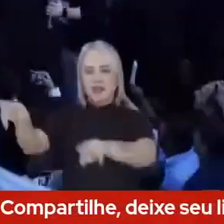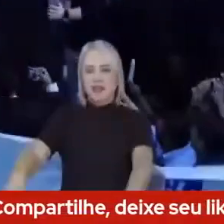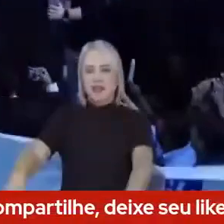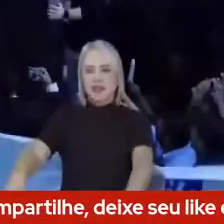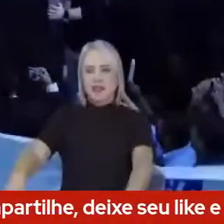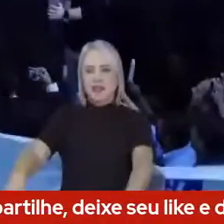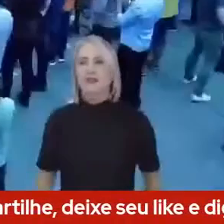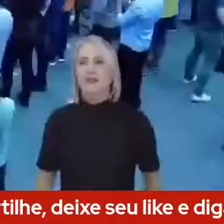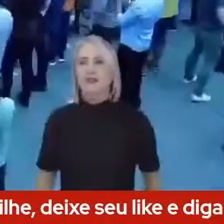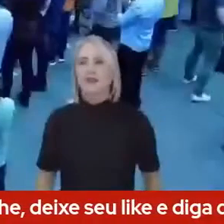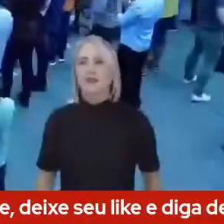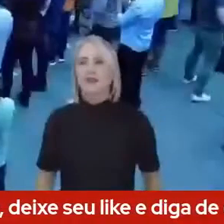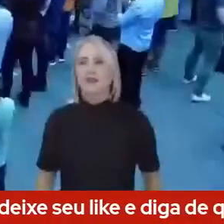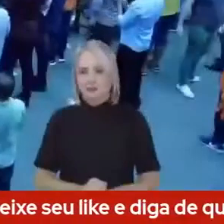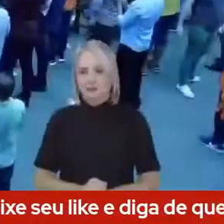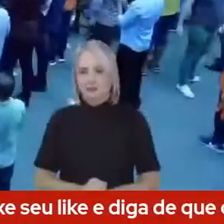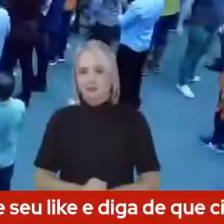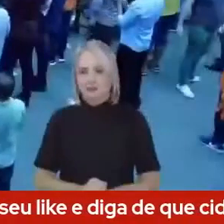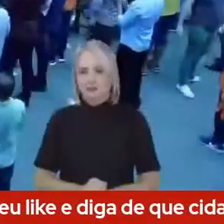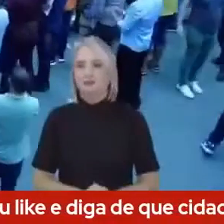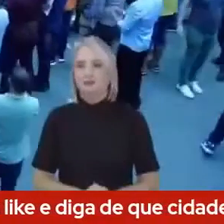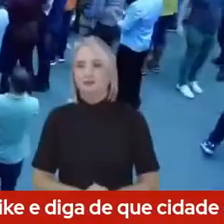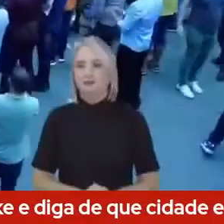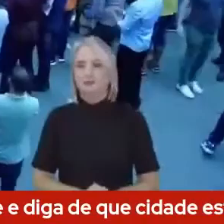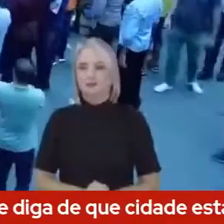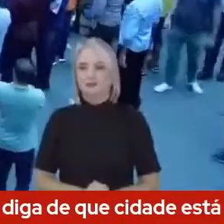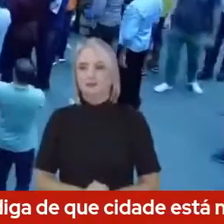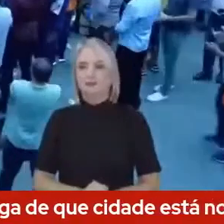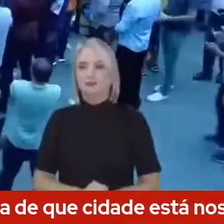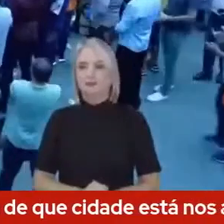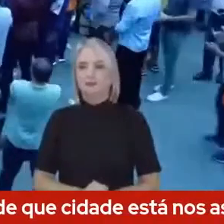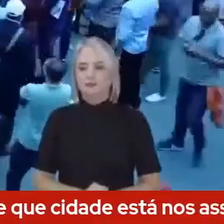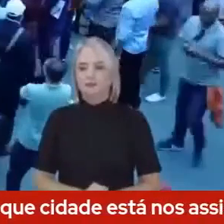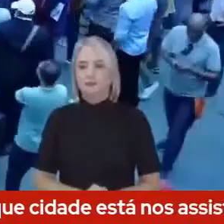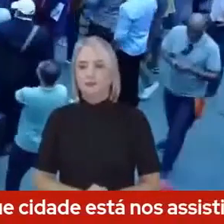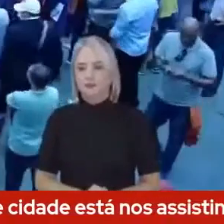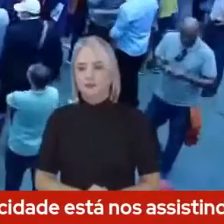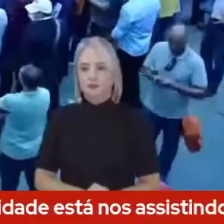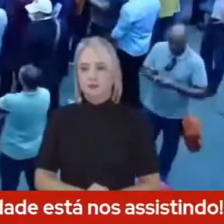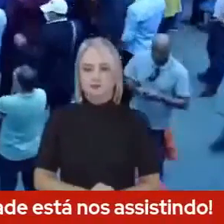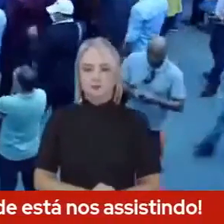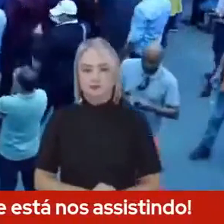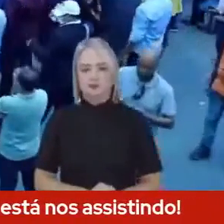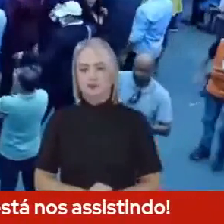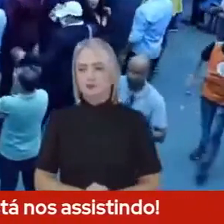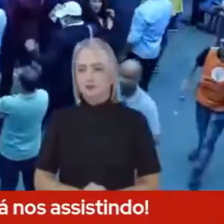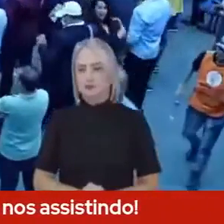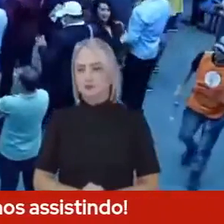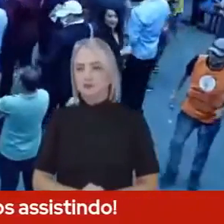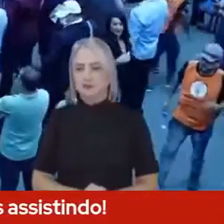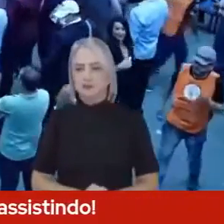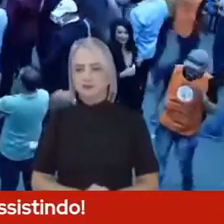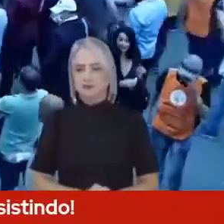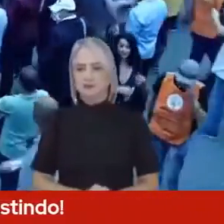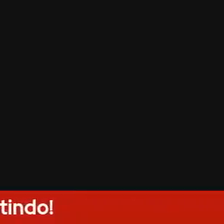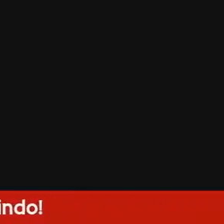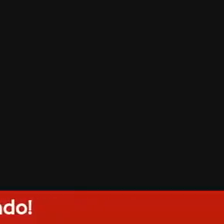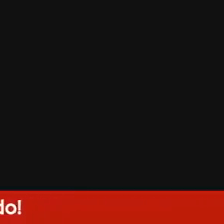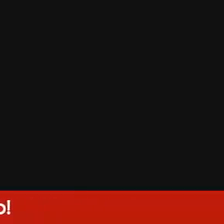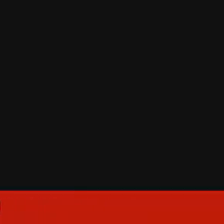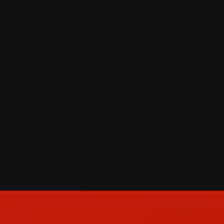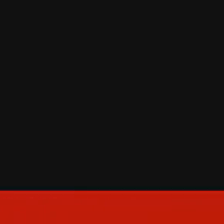Então vamos embora, vem com a gente pra valer. Solidariedade, Lula, eu e você.